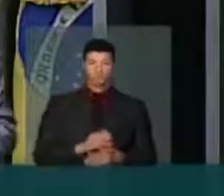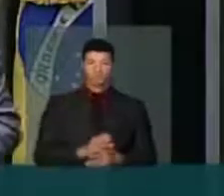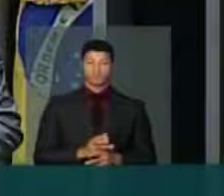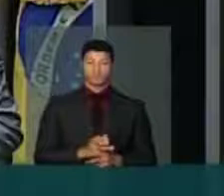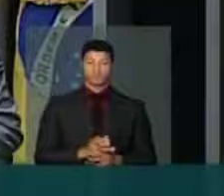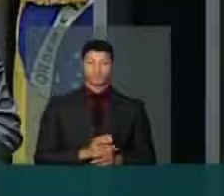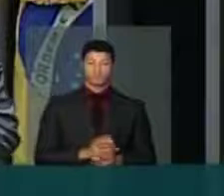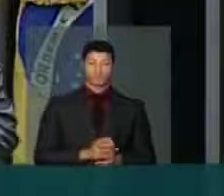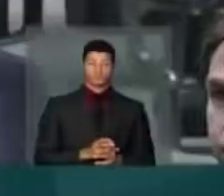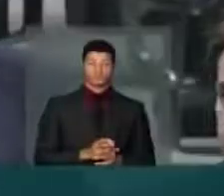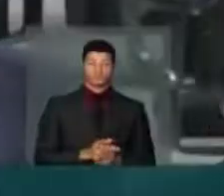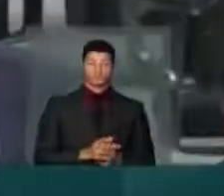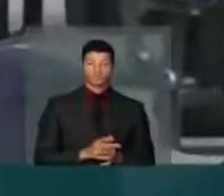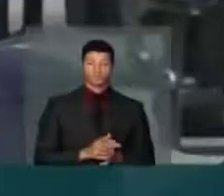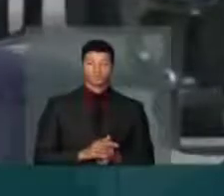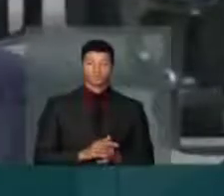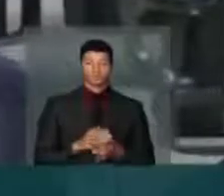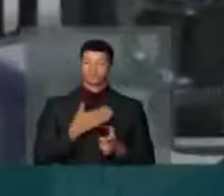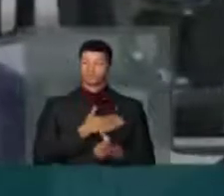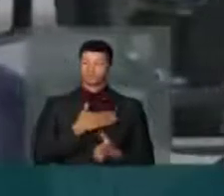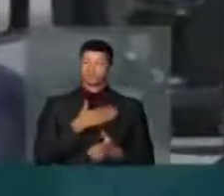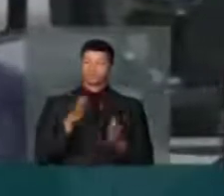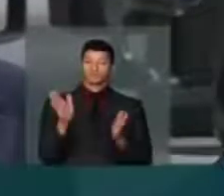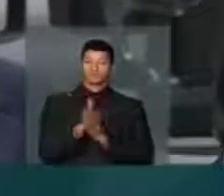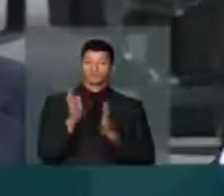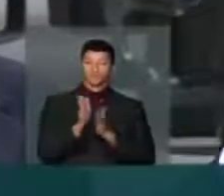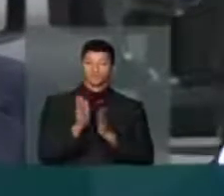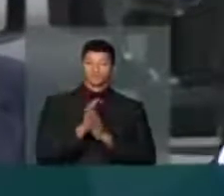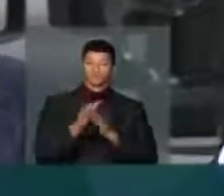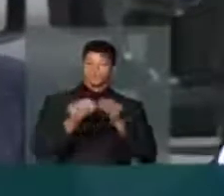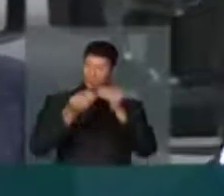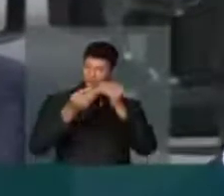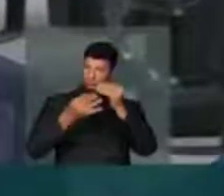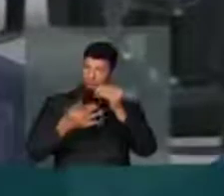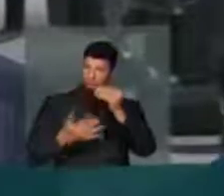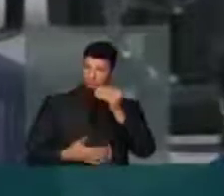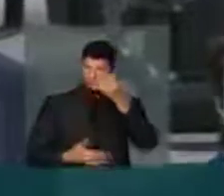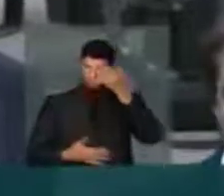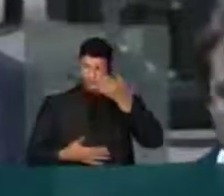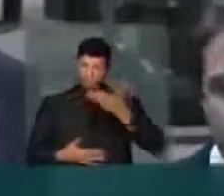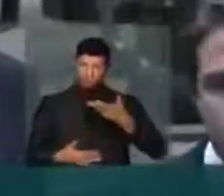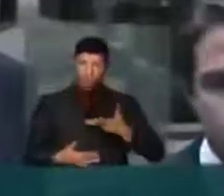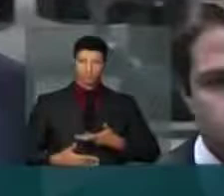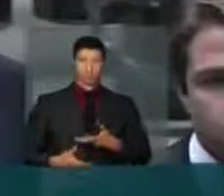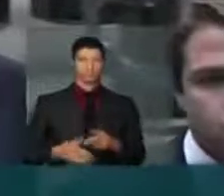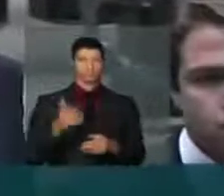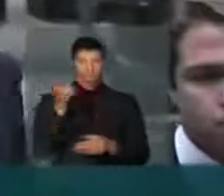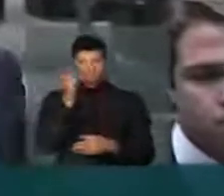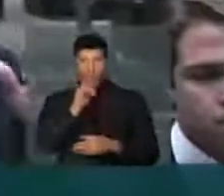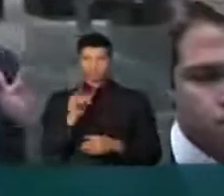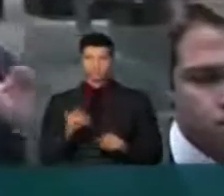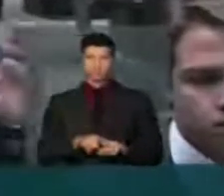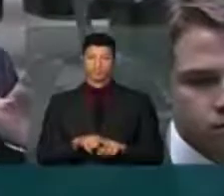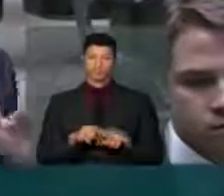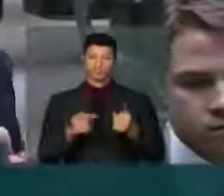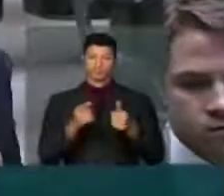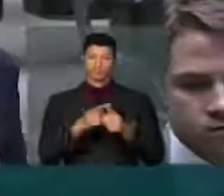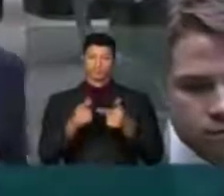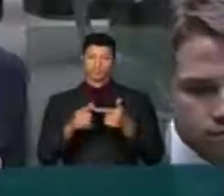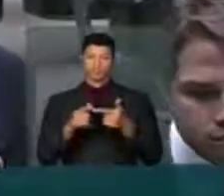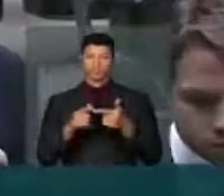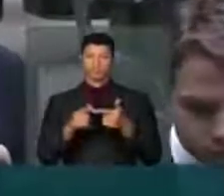Deputado Augusto Coutinho, primeiro parabenizar pelo conteúdo do discurso de Vossa Excelência. Segundo,